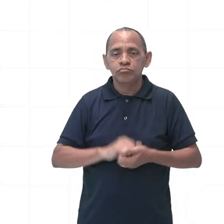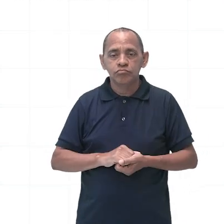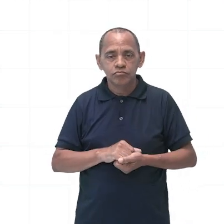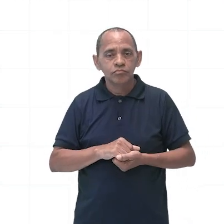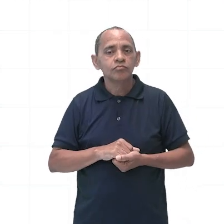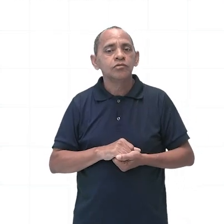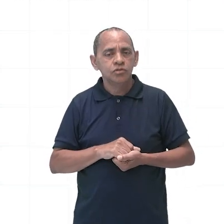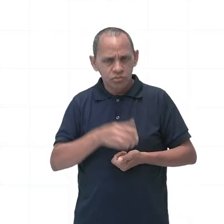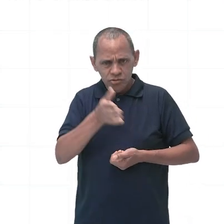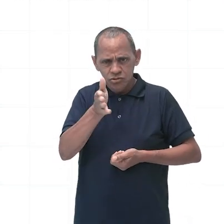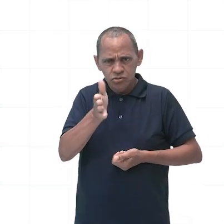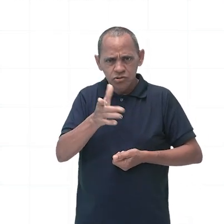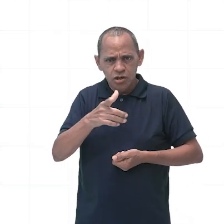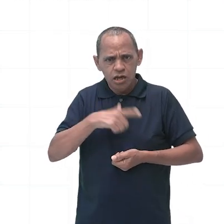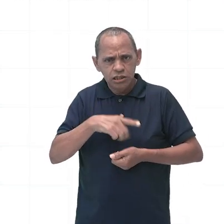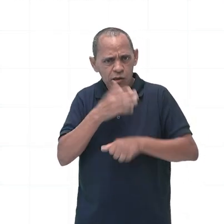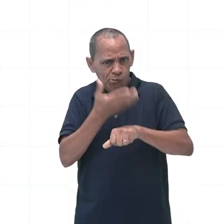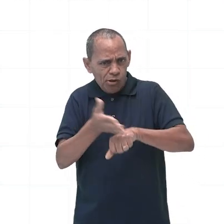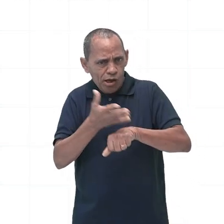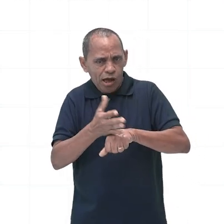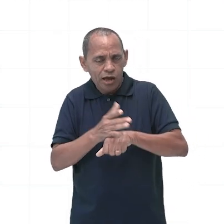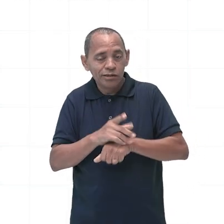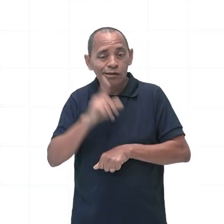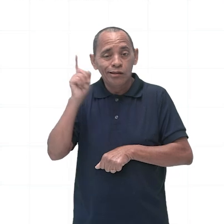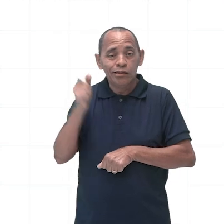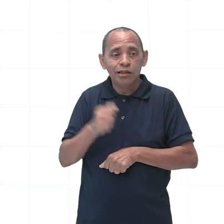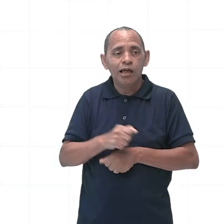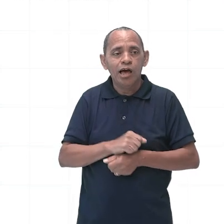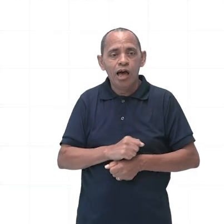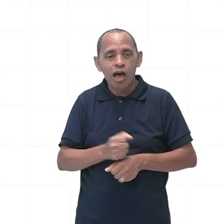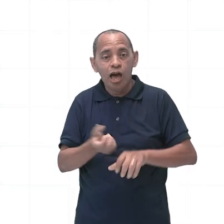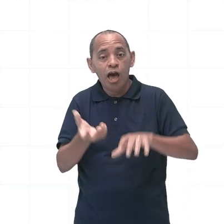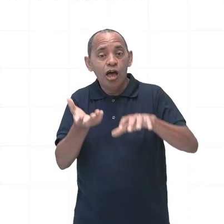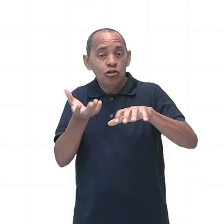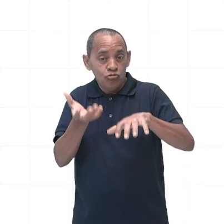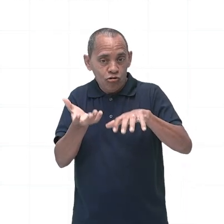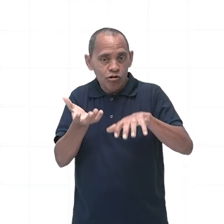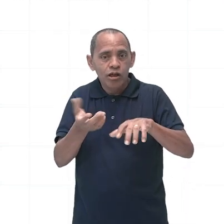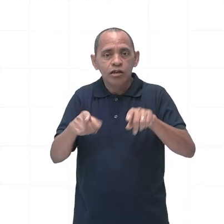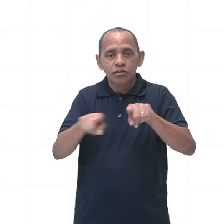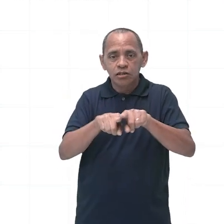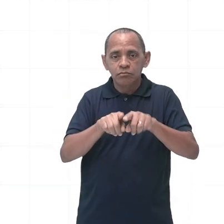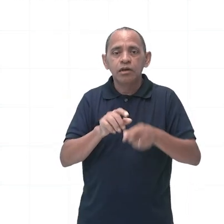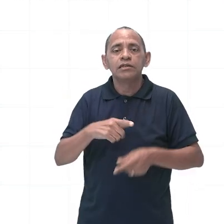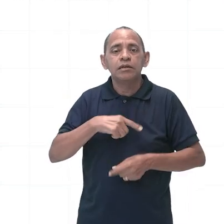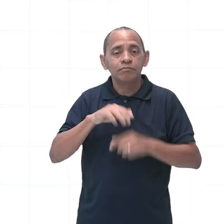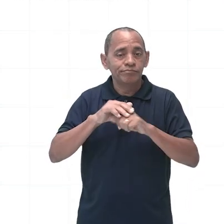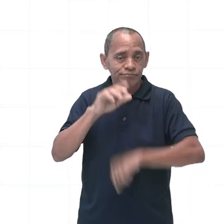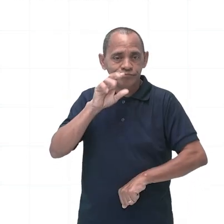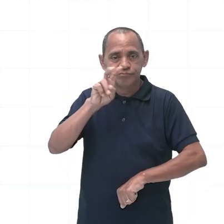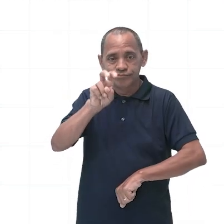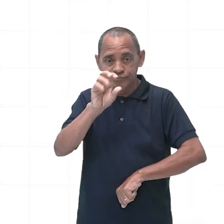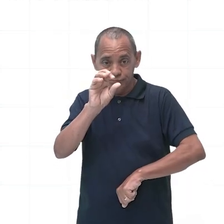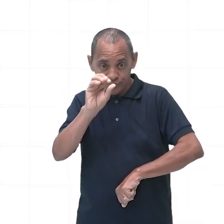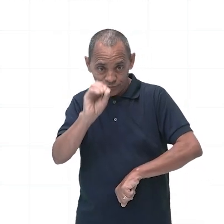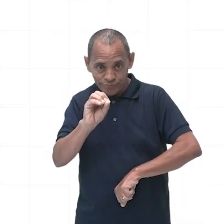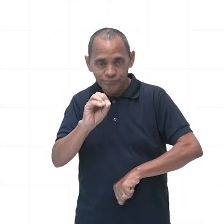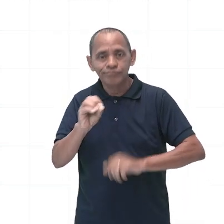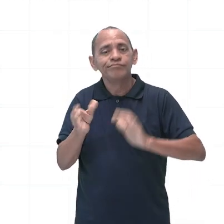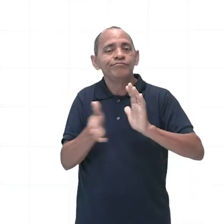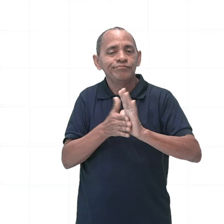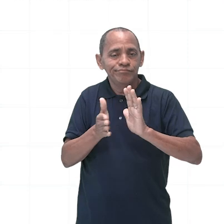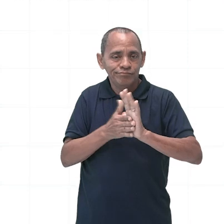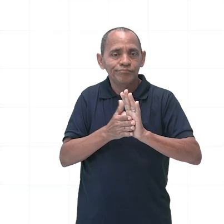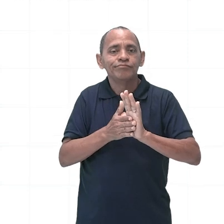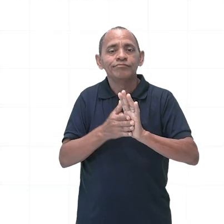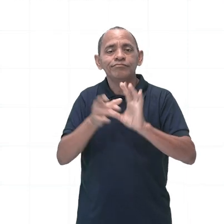em prática. No Congresso, existem mais de 50 propostas que objetivam permitir